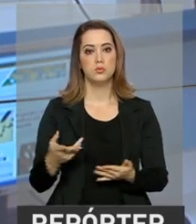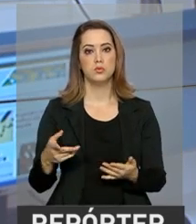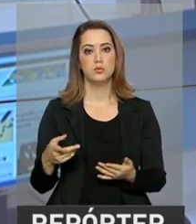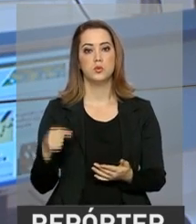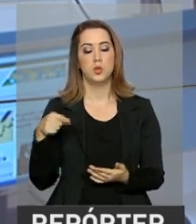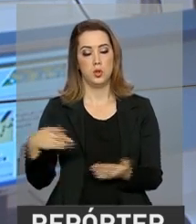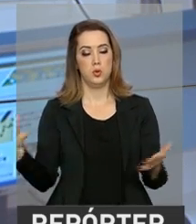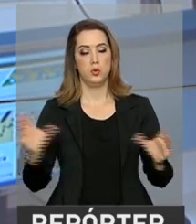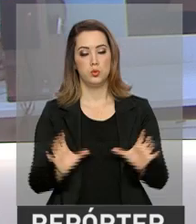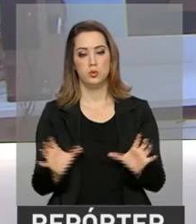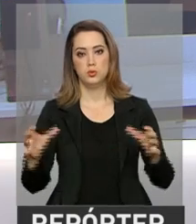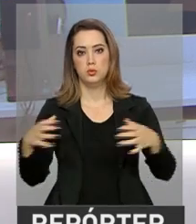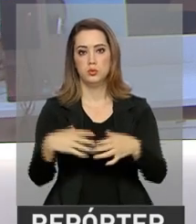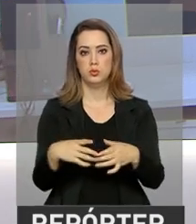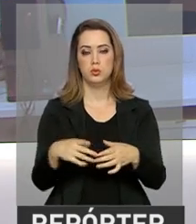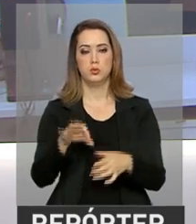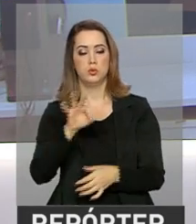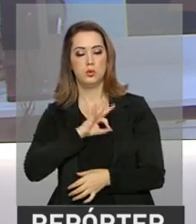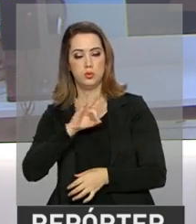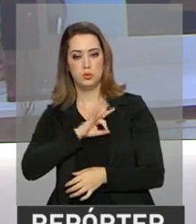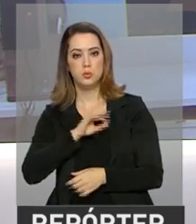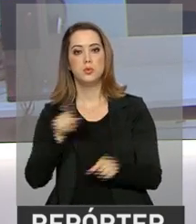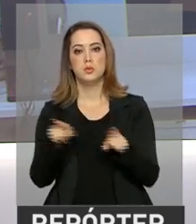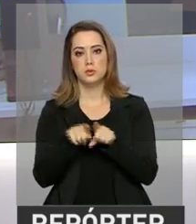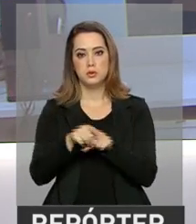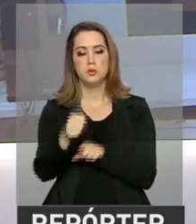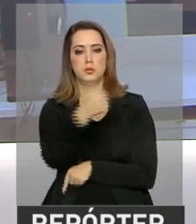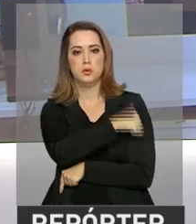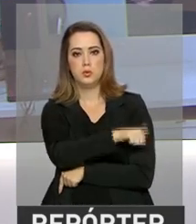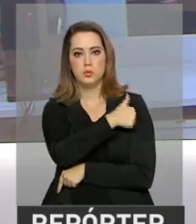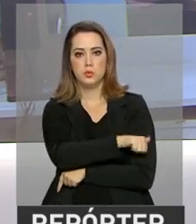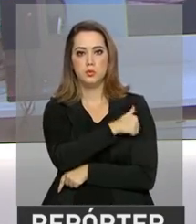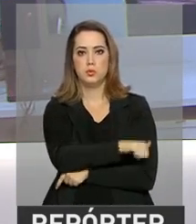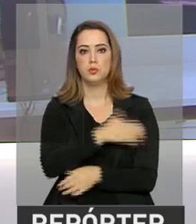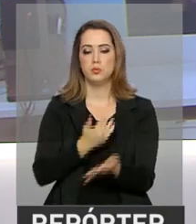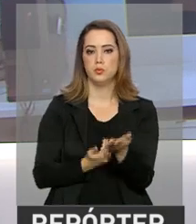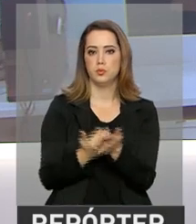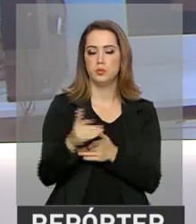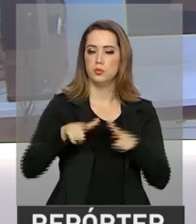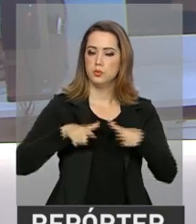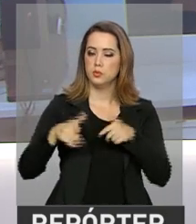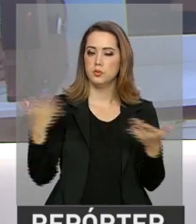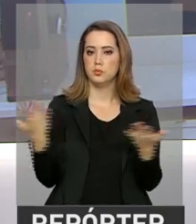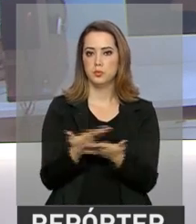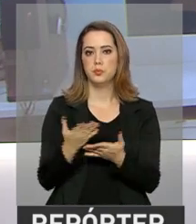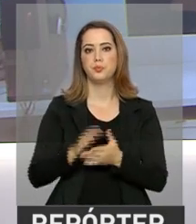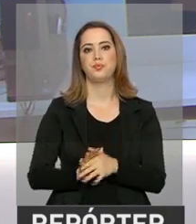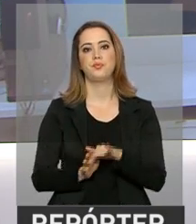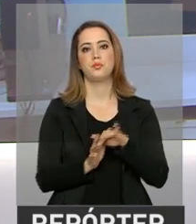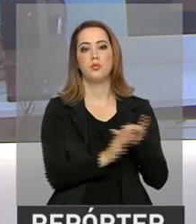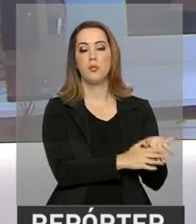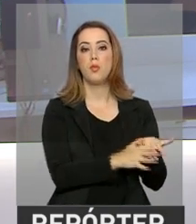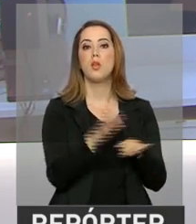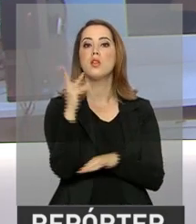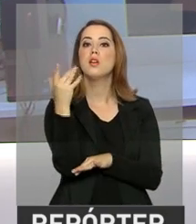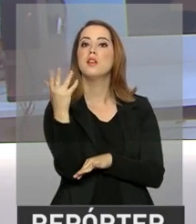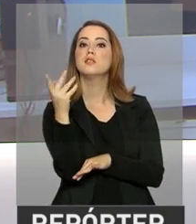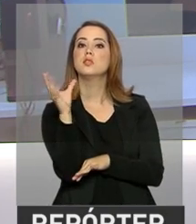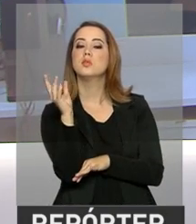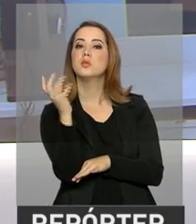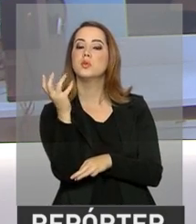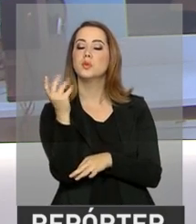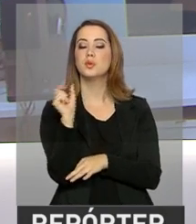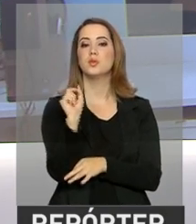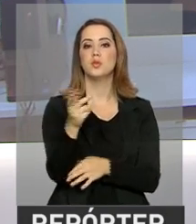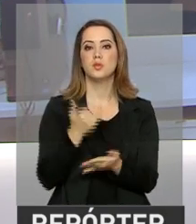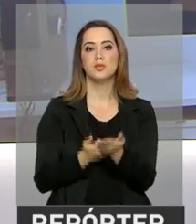do Rio de Janeiro. A tocha olímpica segue seu caminho pelo Brasil. E quem traz as informações para a gente é a repórter Luana Karen,